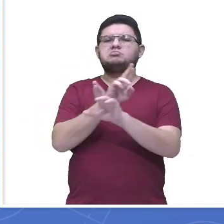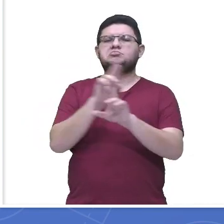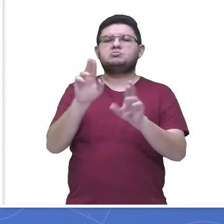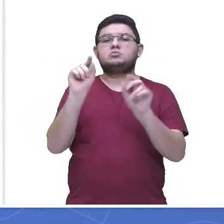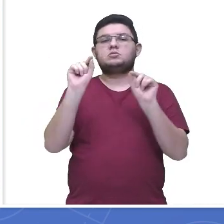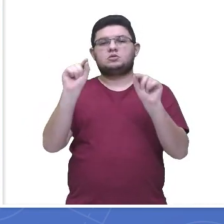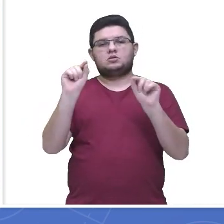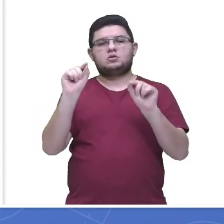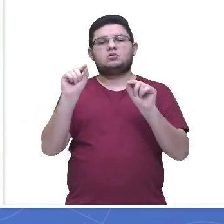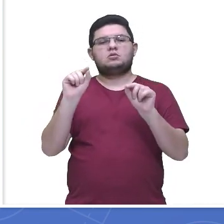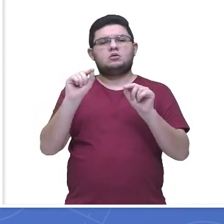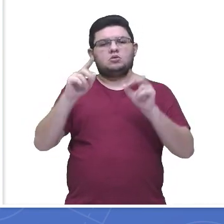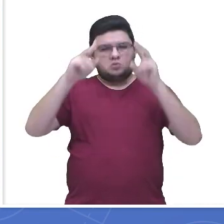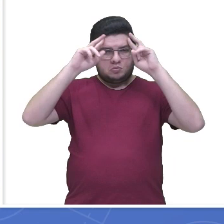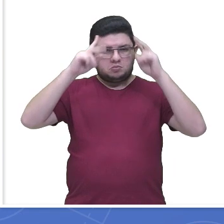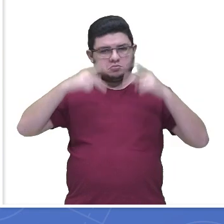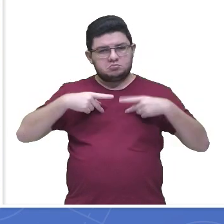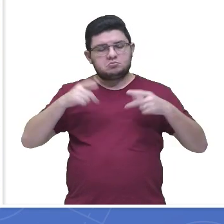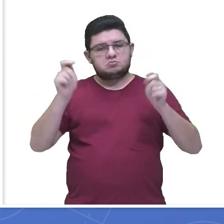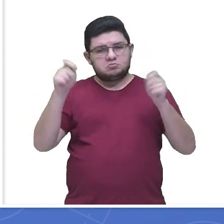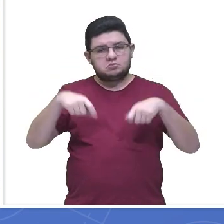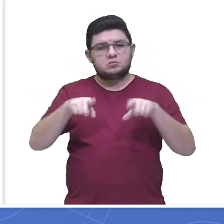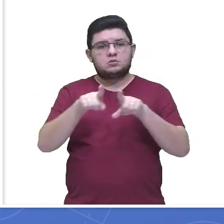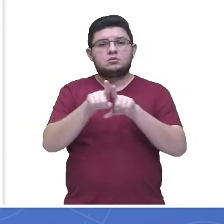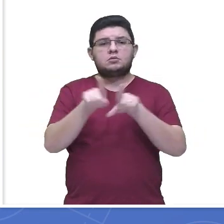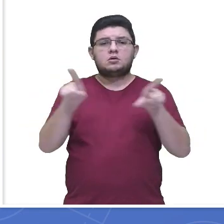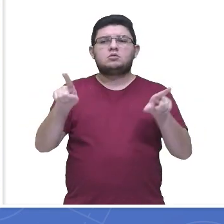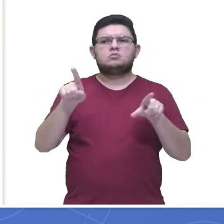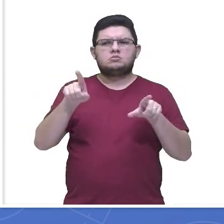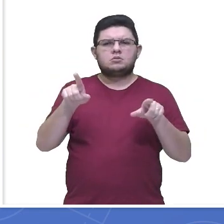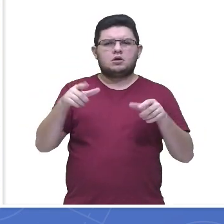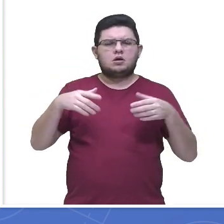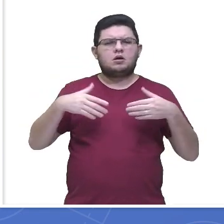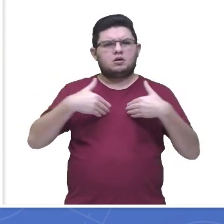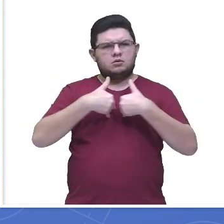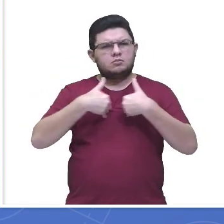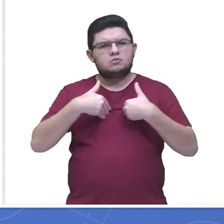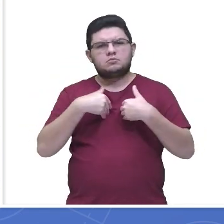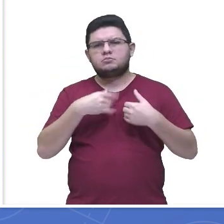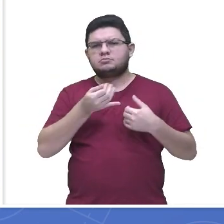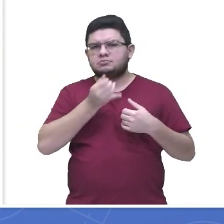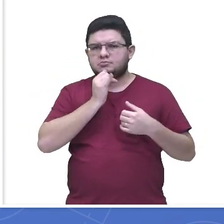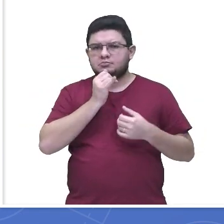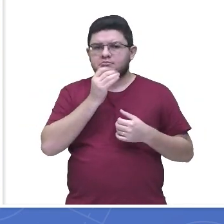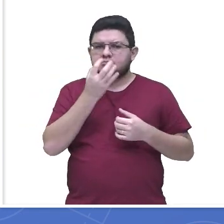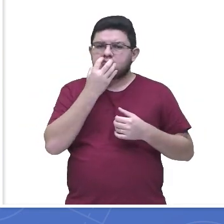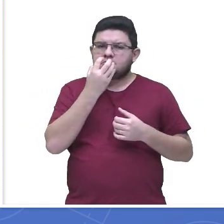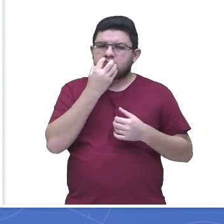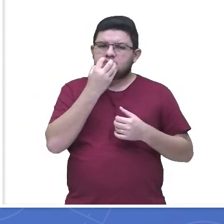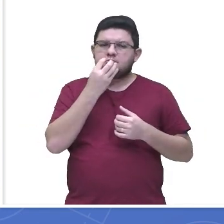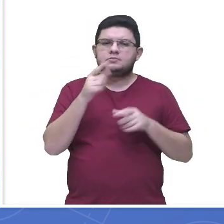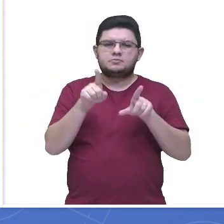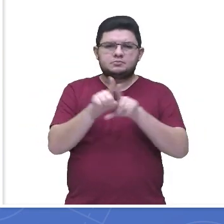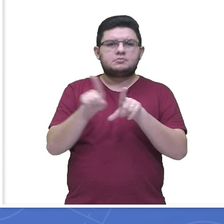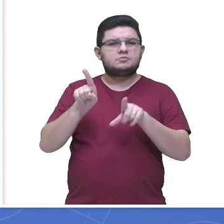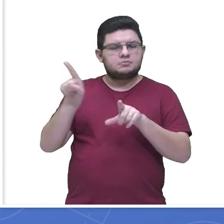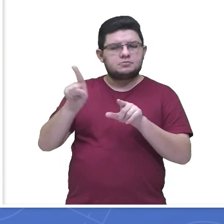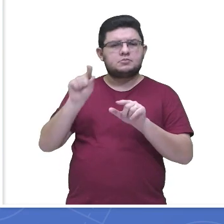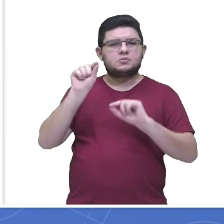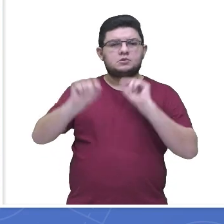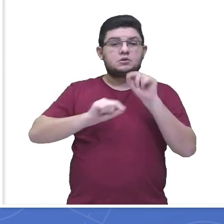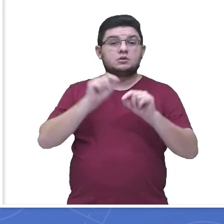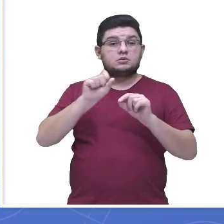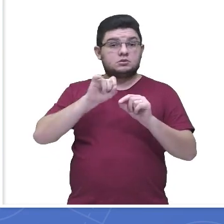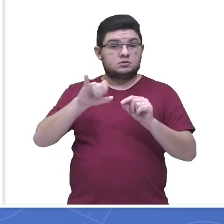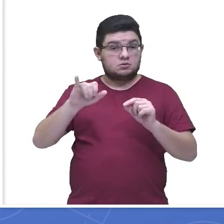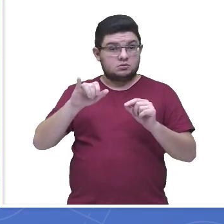os humanos, mas com os animais, como os cachorros também, né? E ela está relacionada com outro protozoário. Se a pessoa tiver contato ali